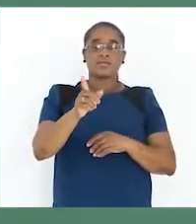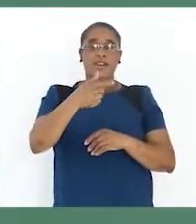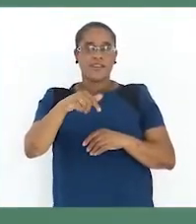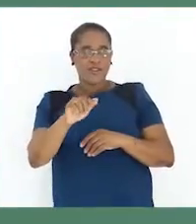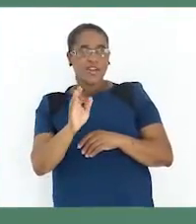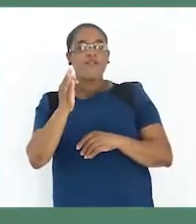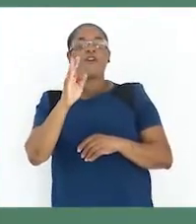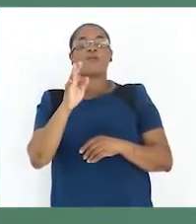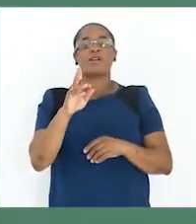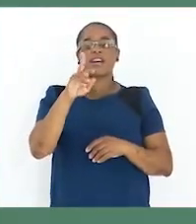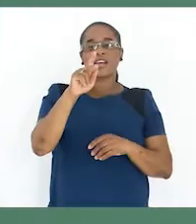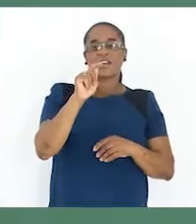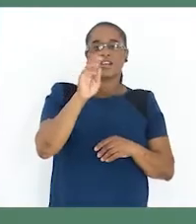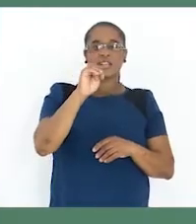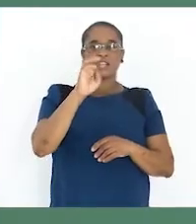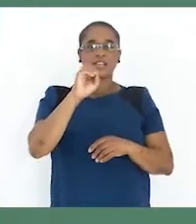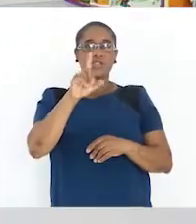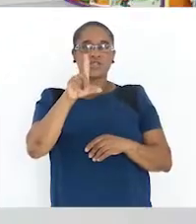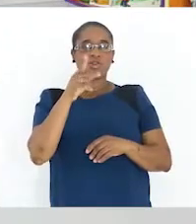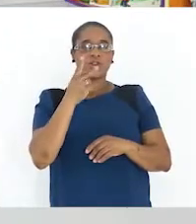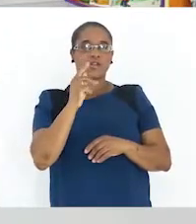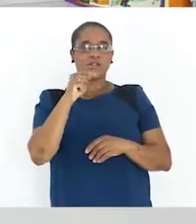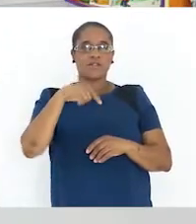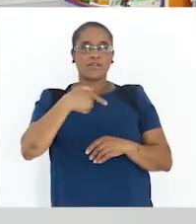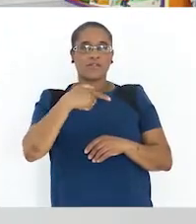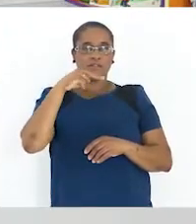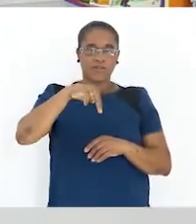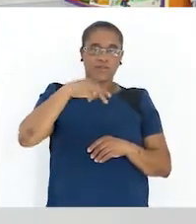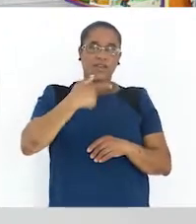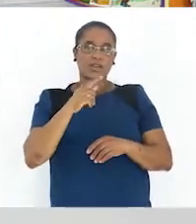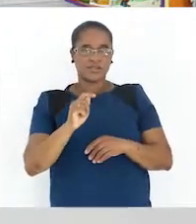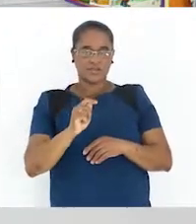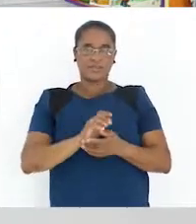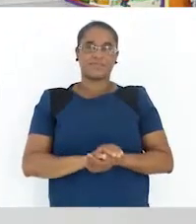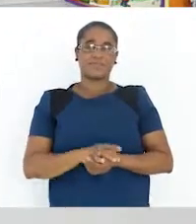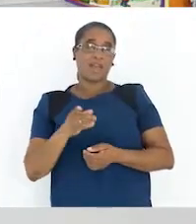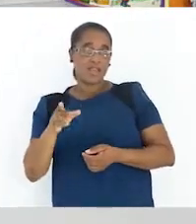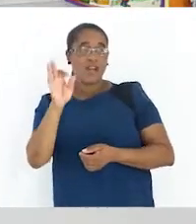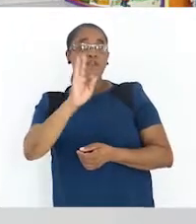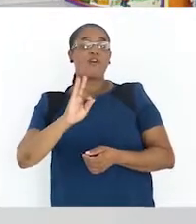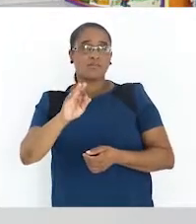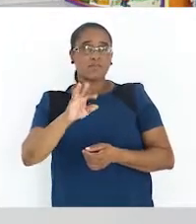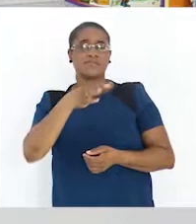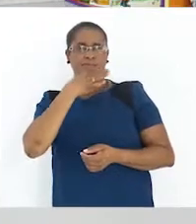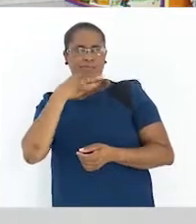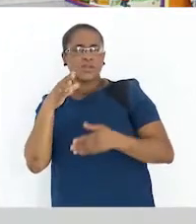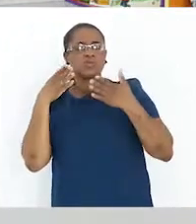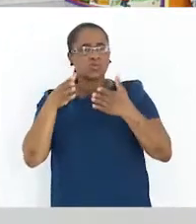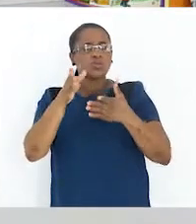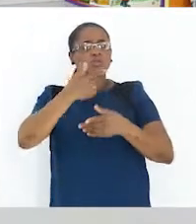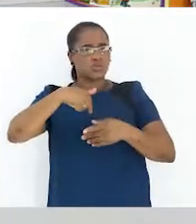nossa fórmula resolvente. A fórmula resolvente permite-nos